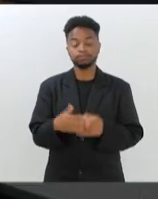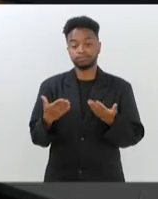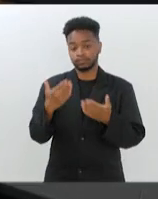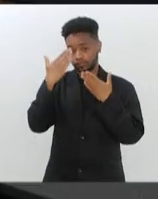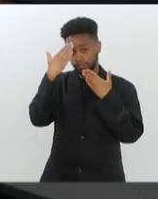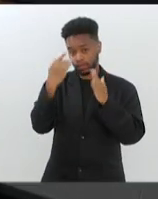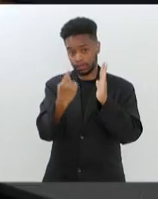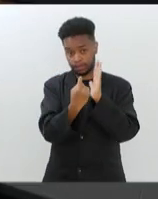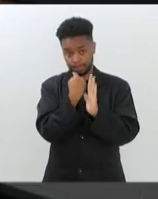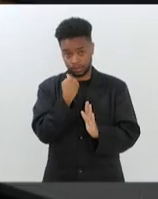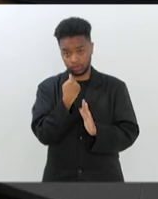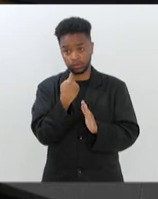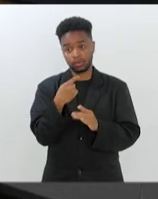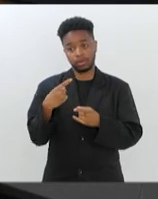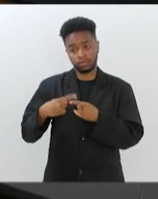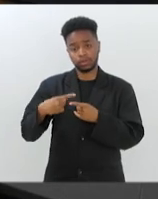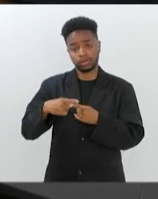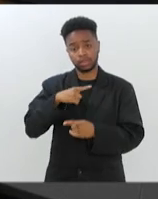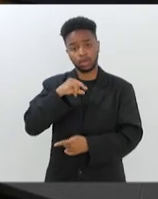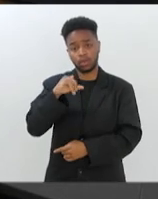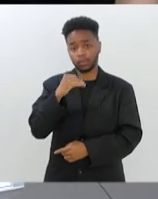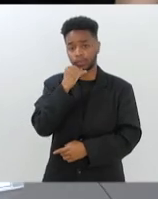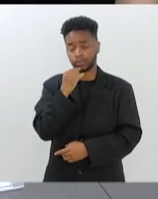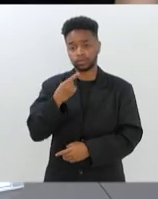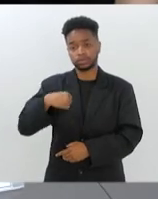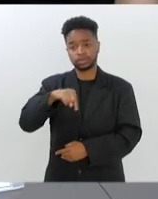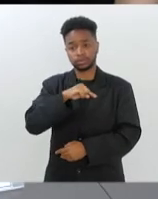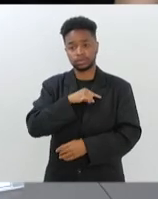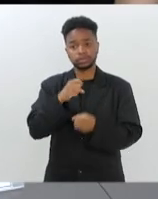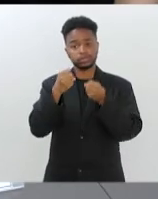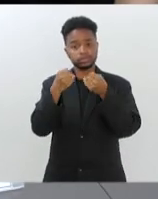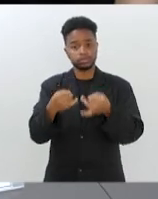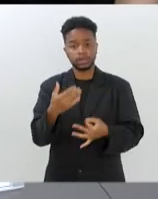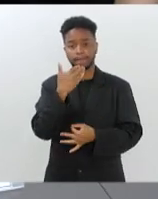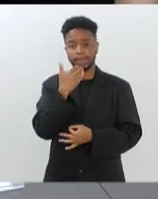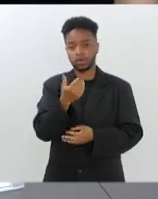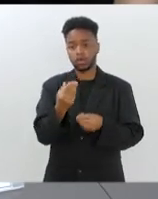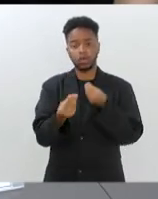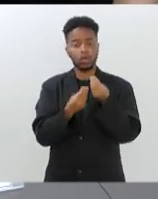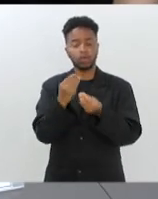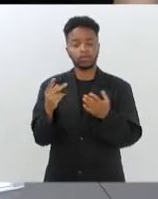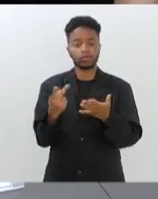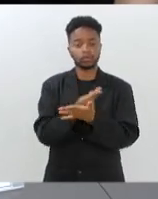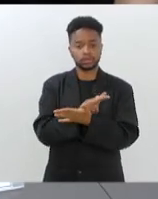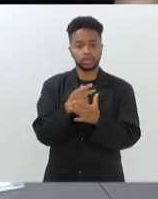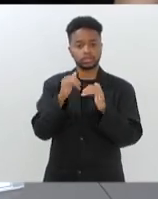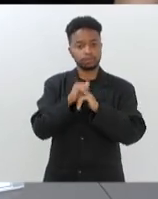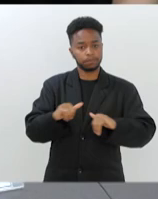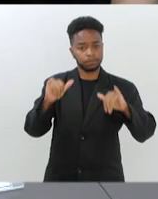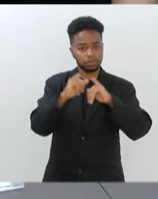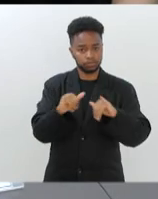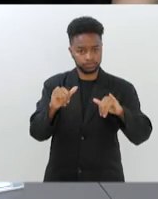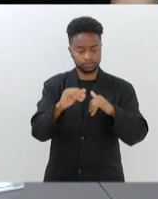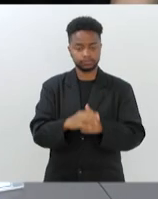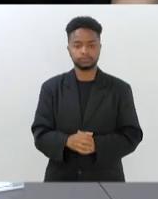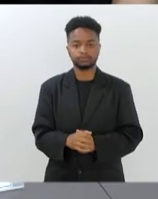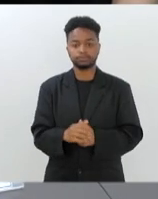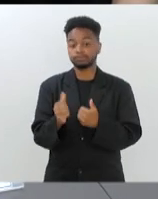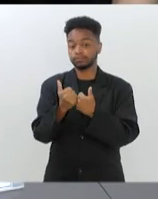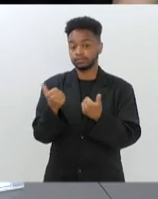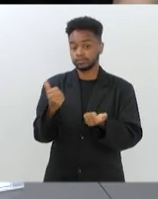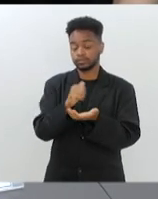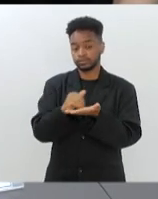pergunta de vossa excelência até pela oportunidade da gente poder explicar um pouco do fluxo da publicidade a subsecretaria de